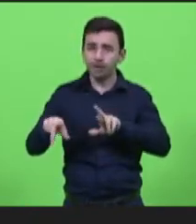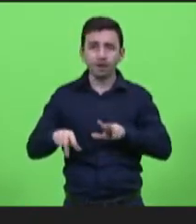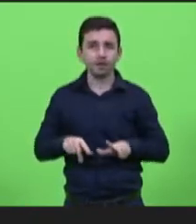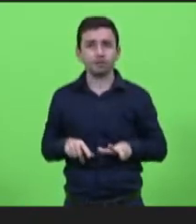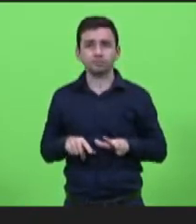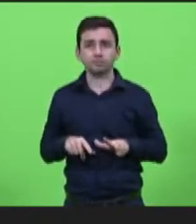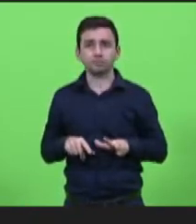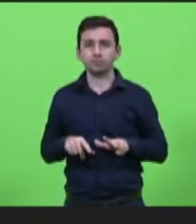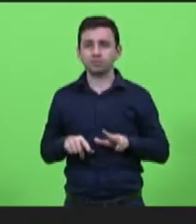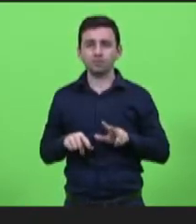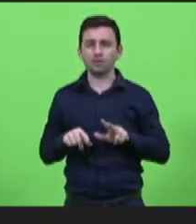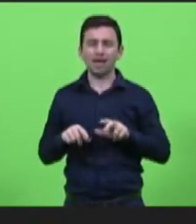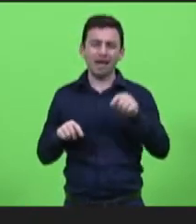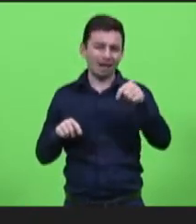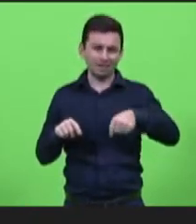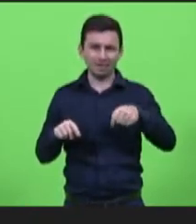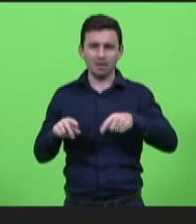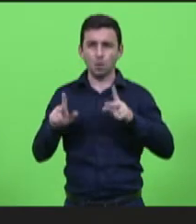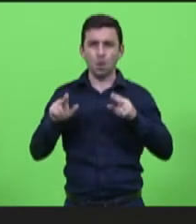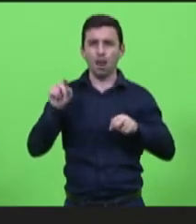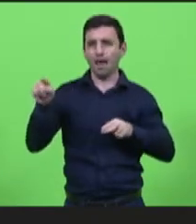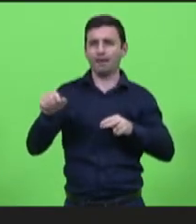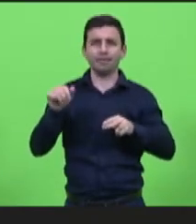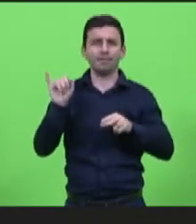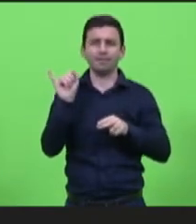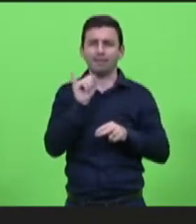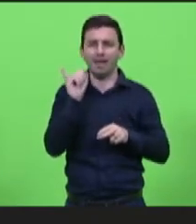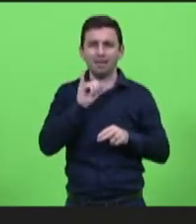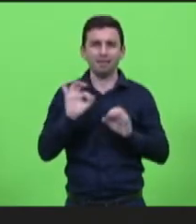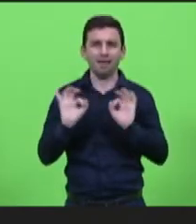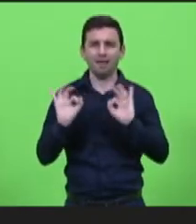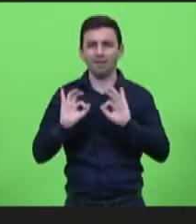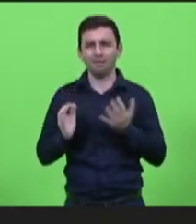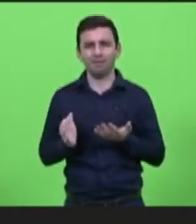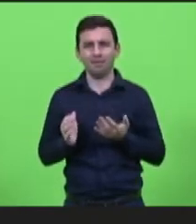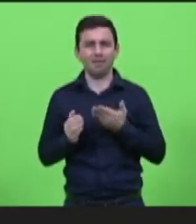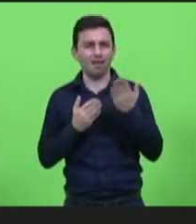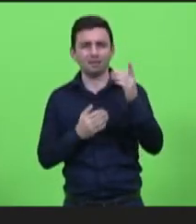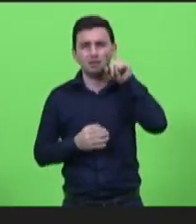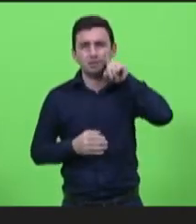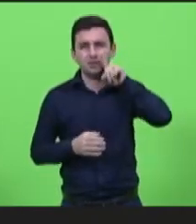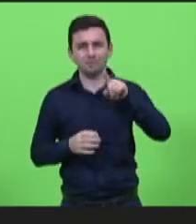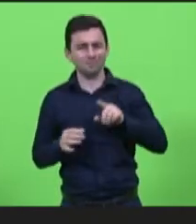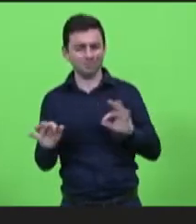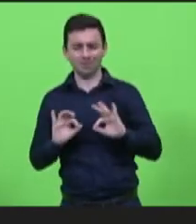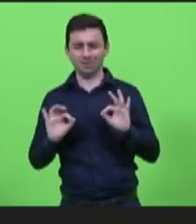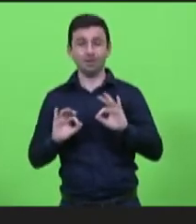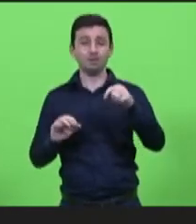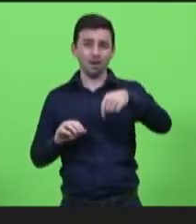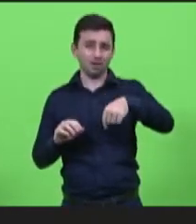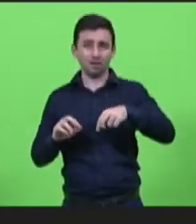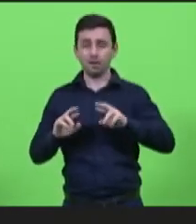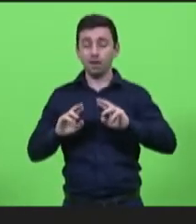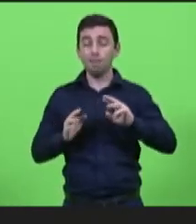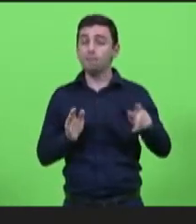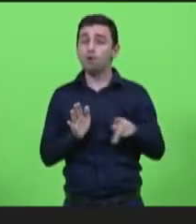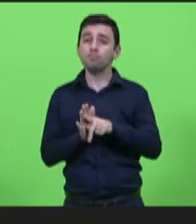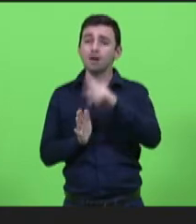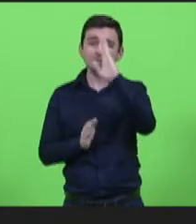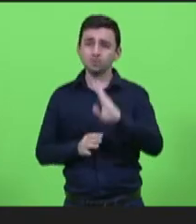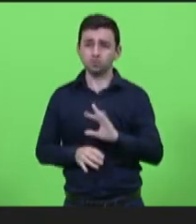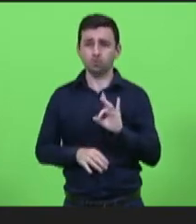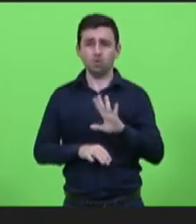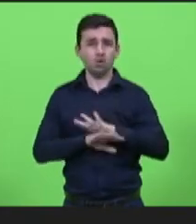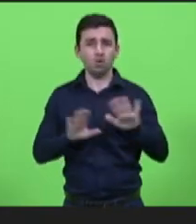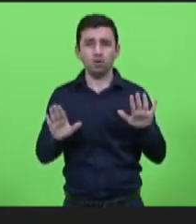gente não é a Itália, a gente não é os Estados Unidos, a gente é o Brasil, nós temos nossos números e as nossas realidades. Tá? Os dados oficiais do Ministério